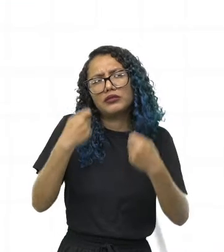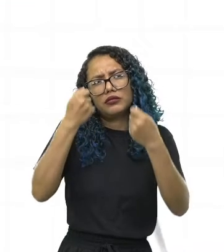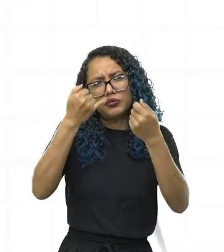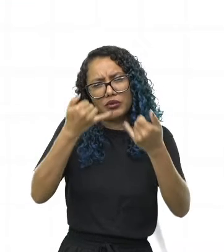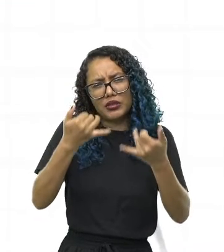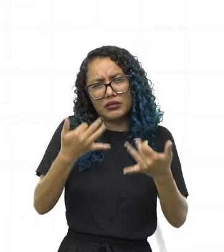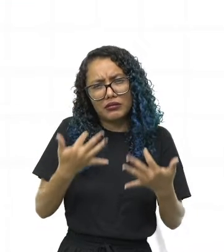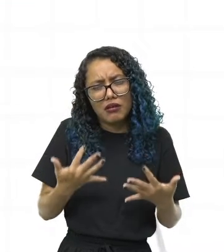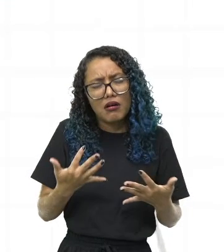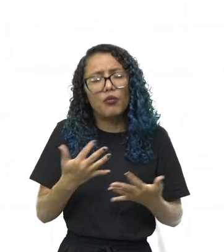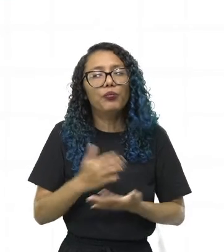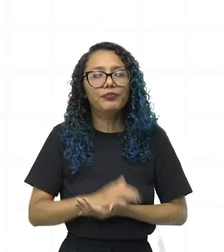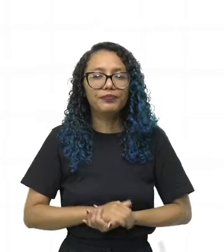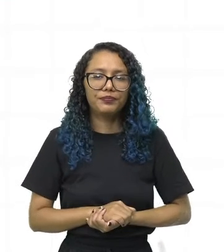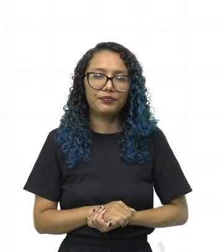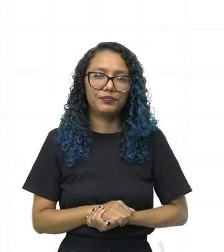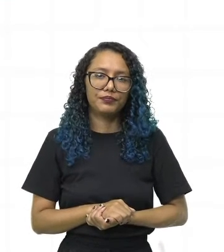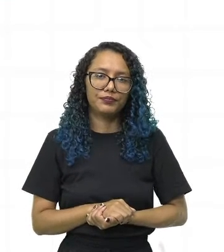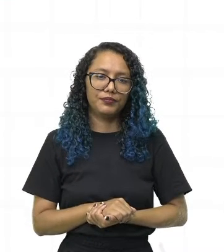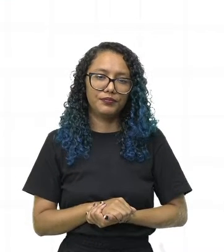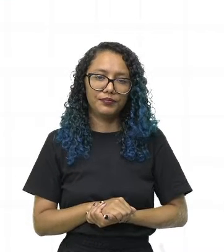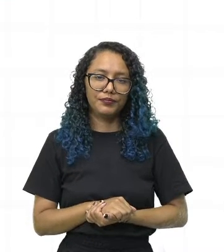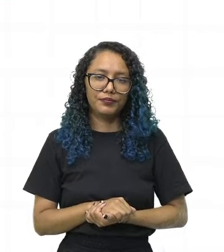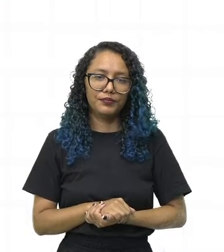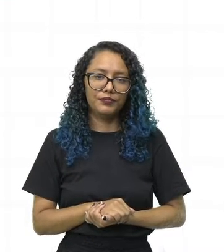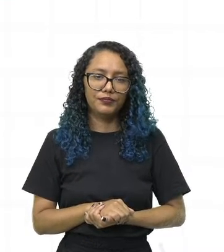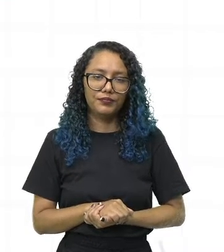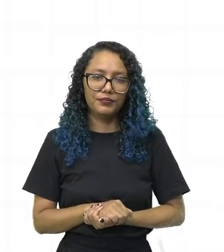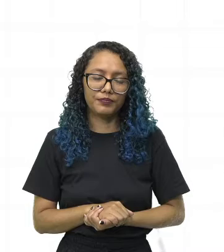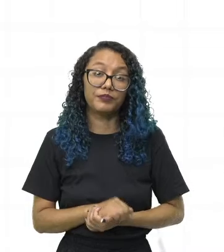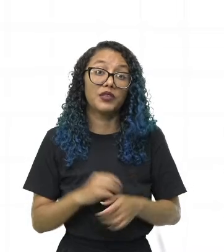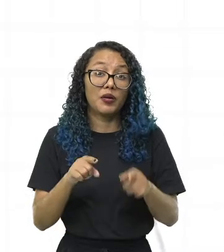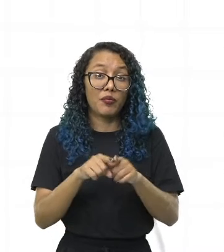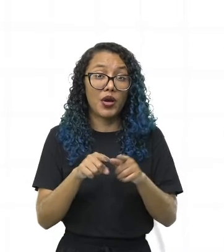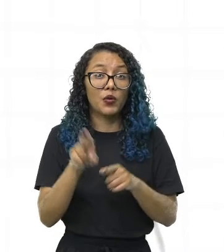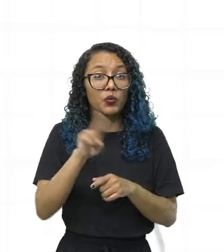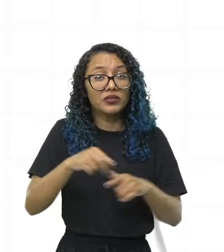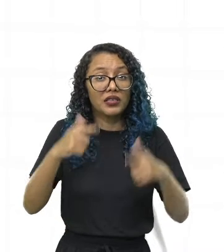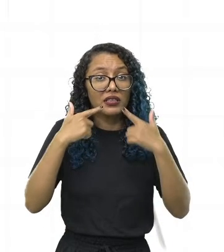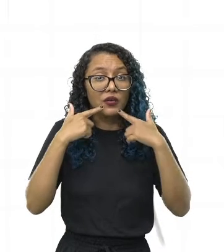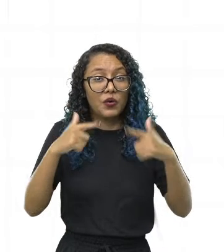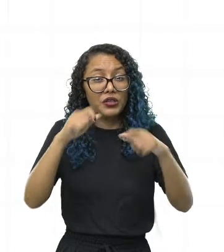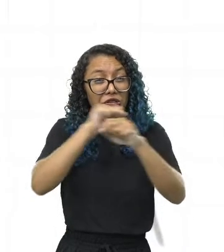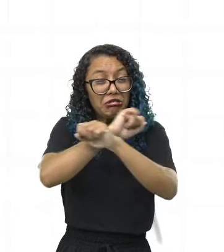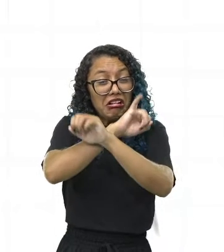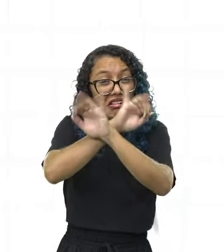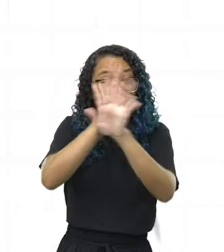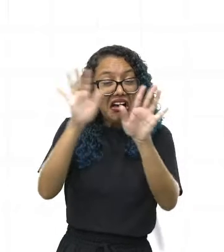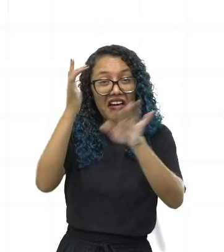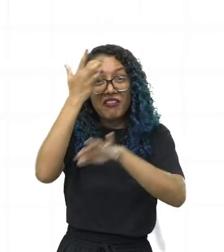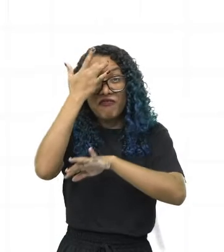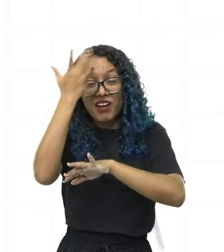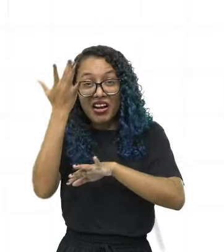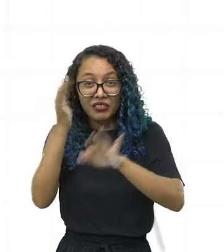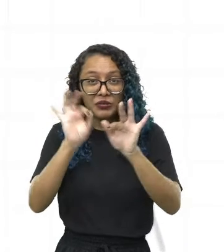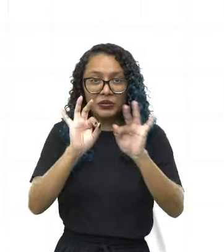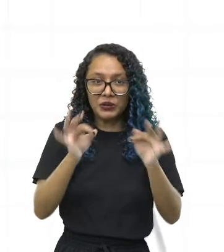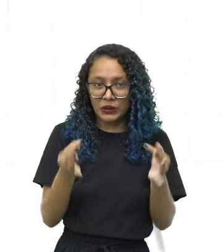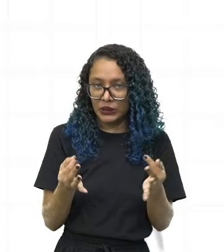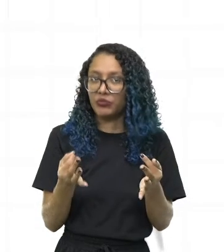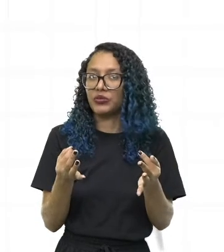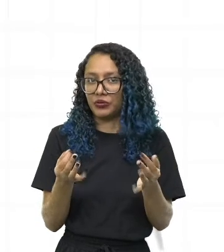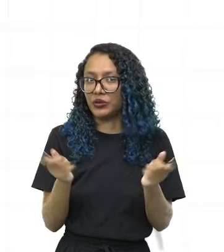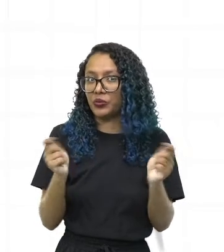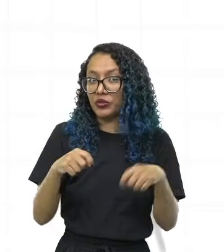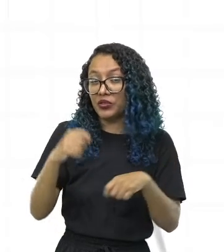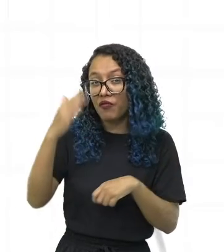né? Mostrar sempre, deixar uma linguagem mais clara, né? mais fácil ali para que seja entendido. Ok,